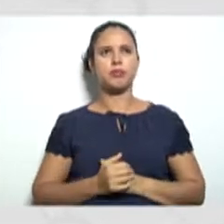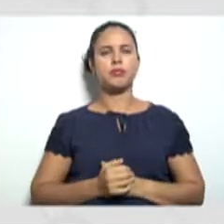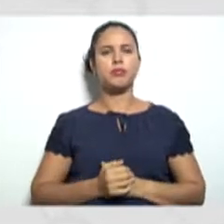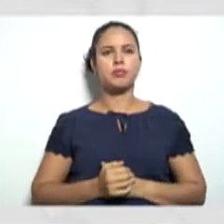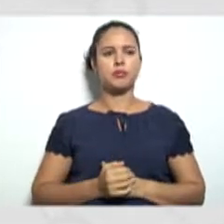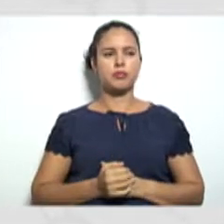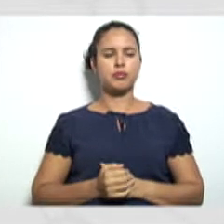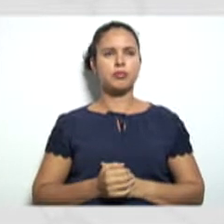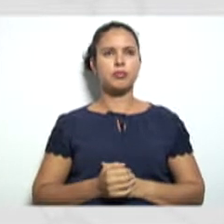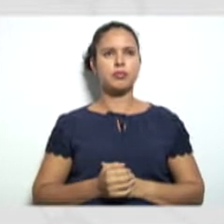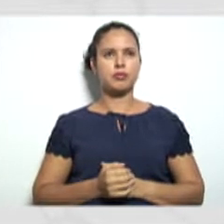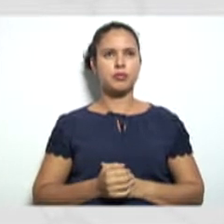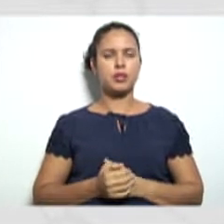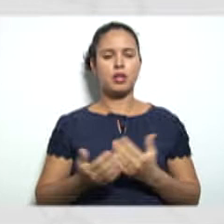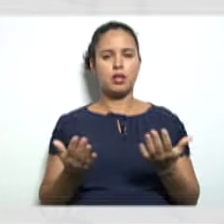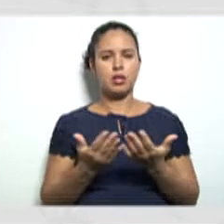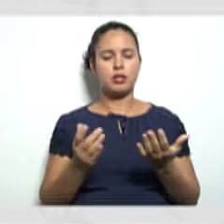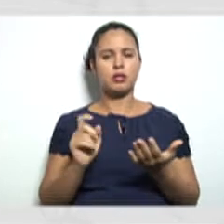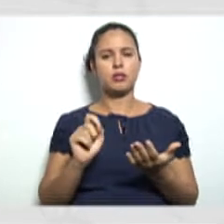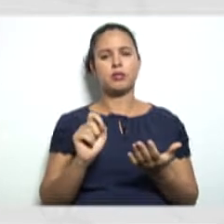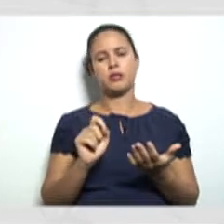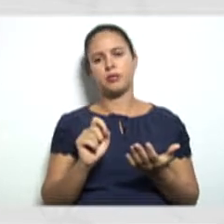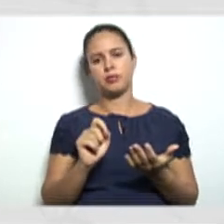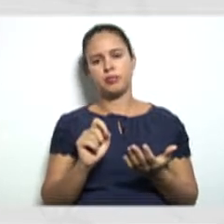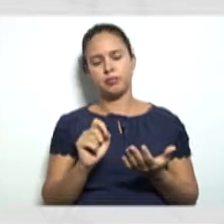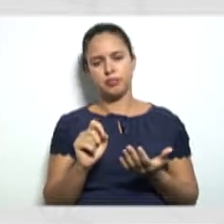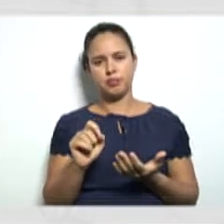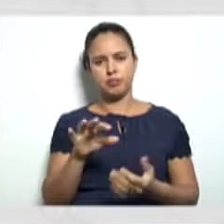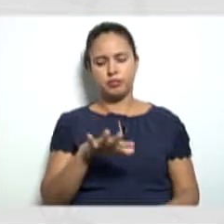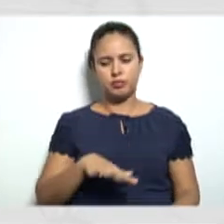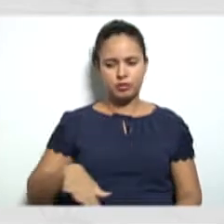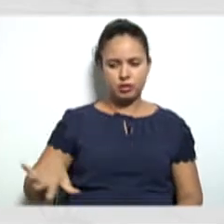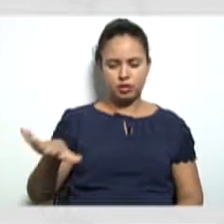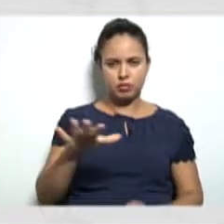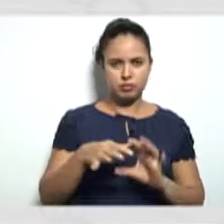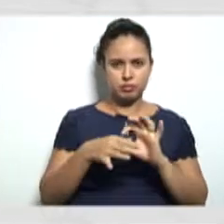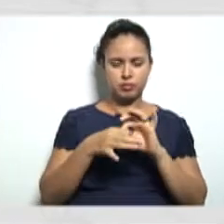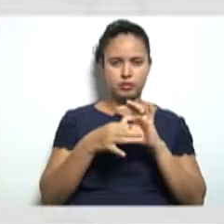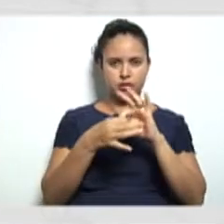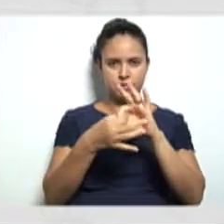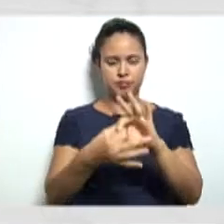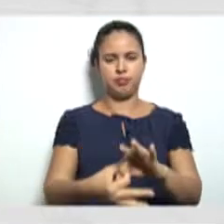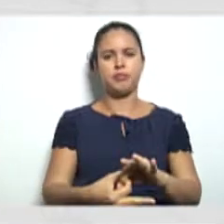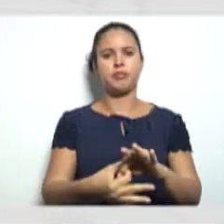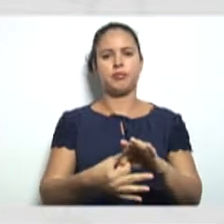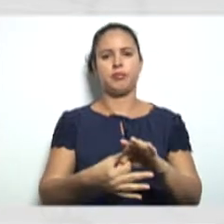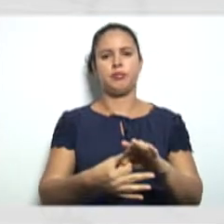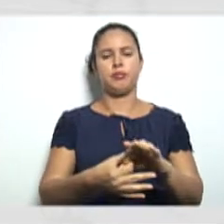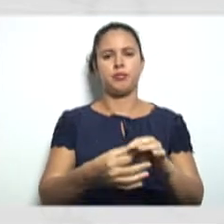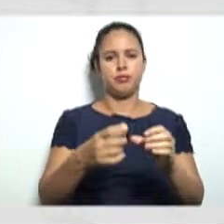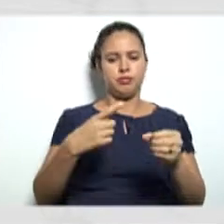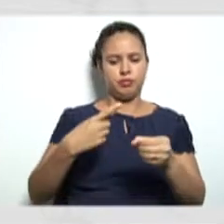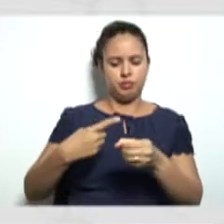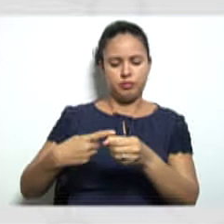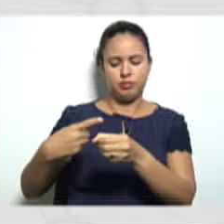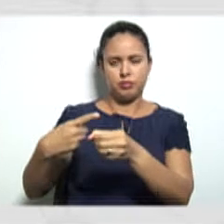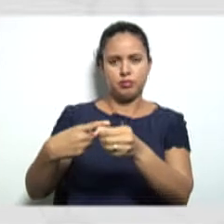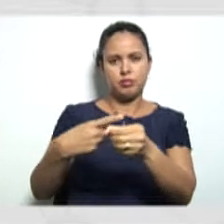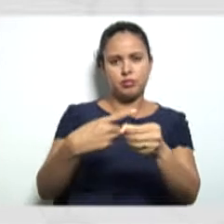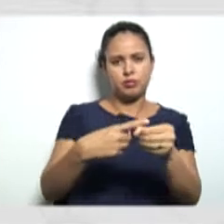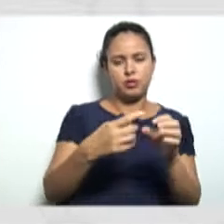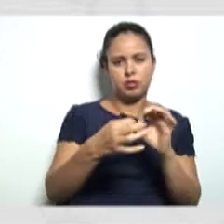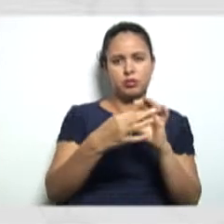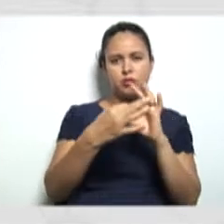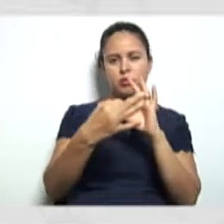de infraestrutura. Ele tem essa questão de estar muito ligado a regiões que são mais longe dos centros principais do país.